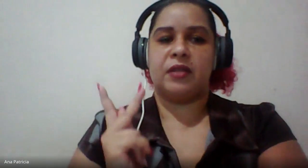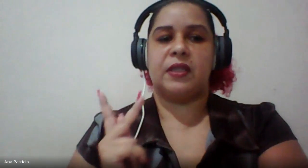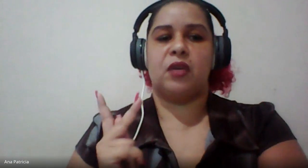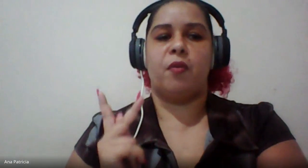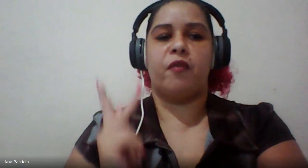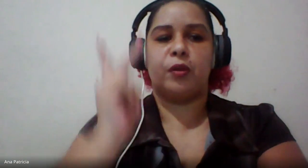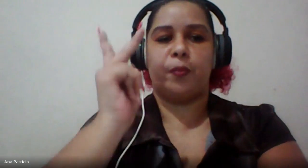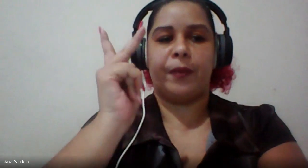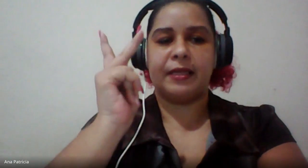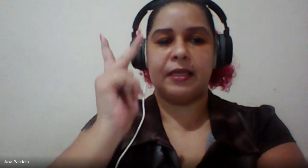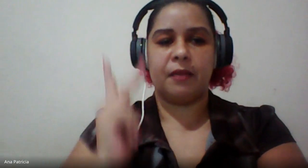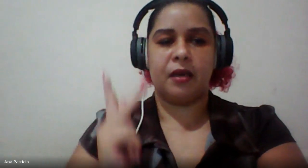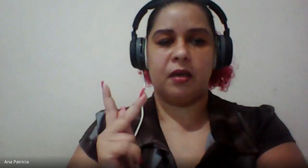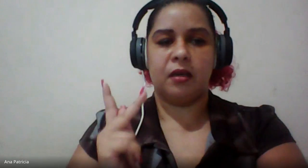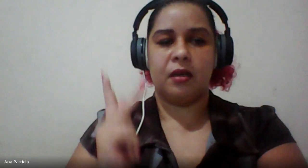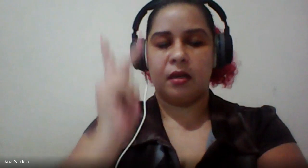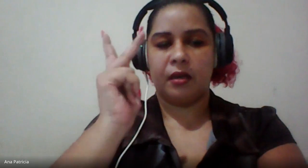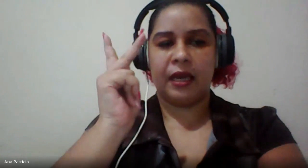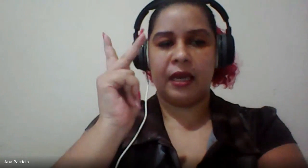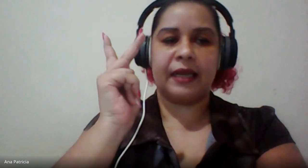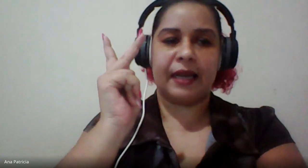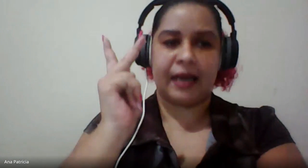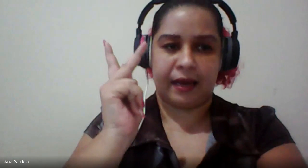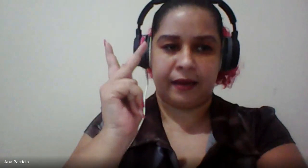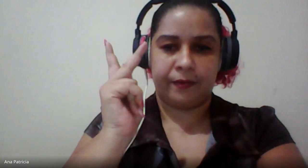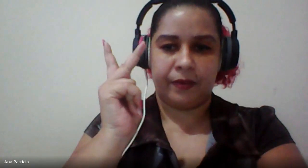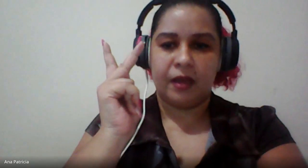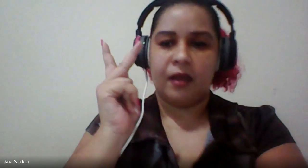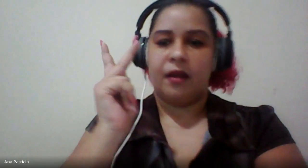configuração assim com o movimento para cima é a letra K.